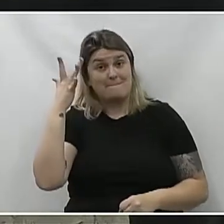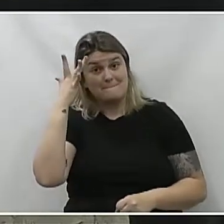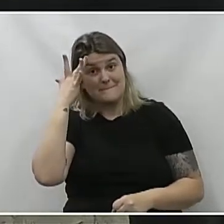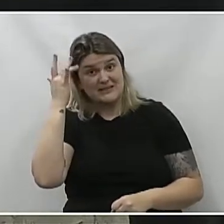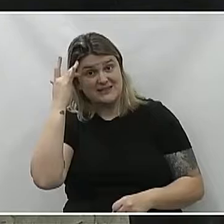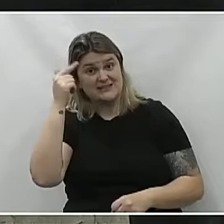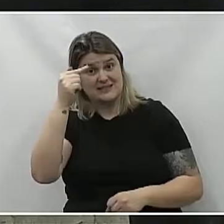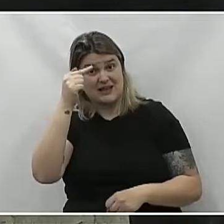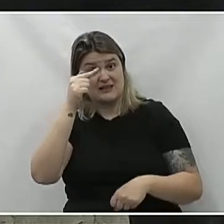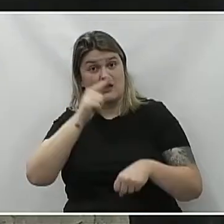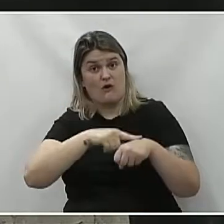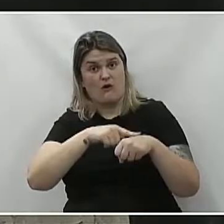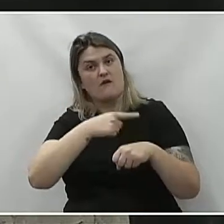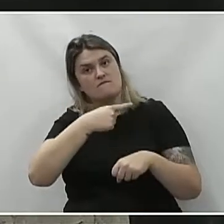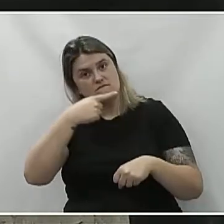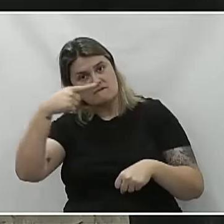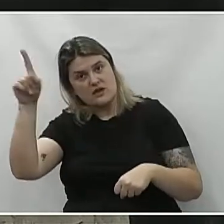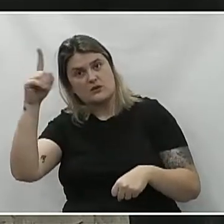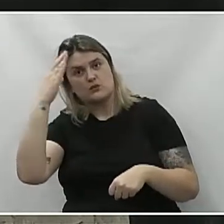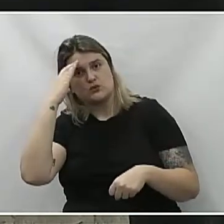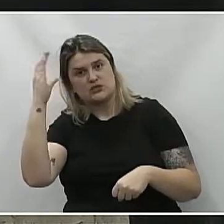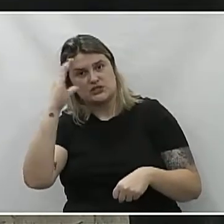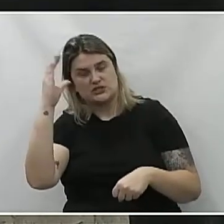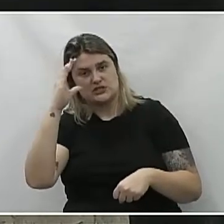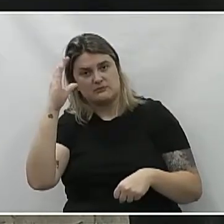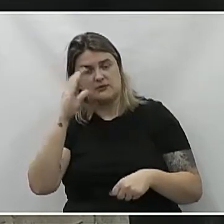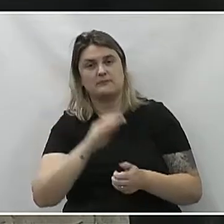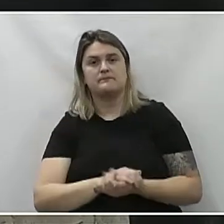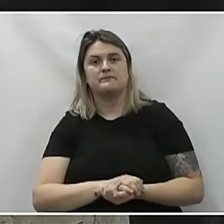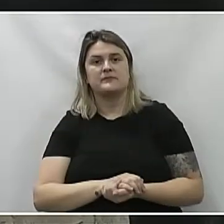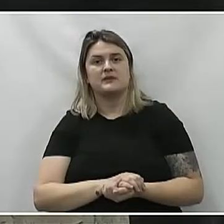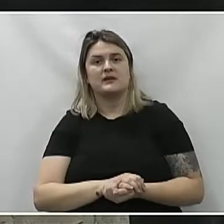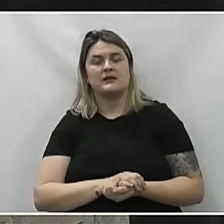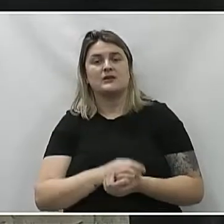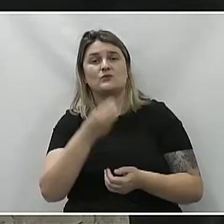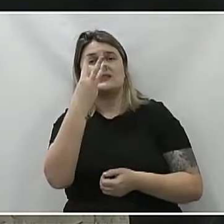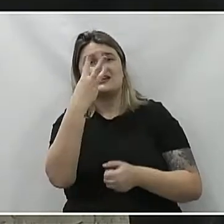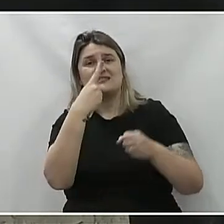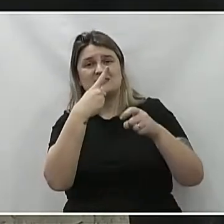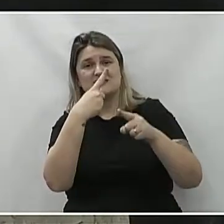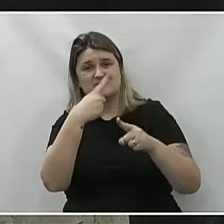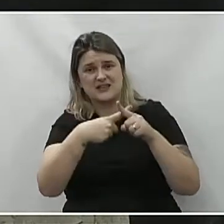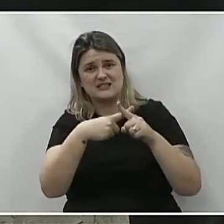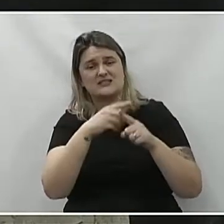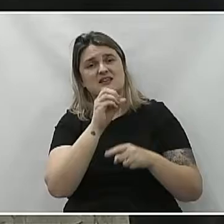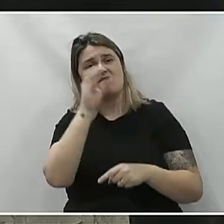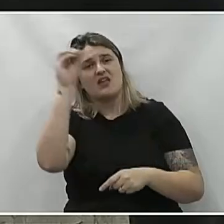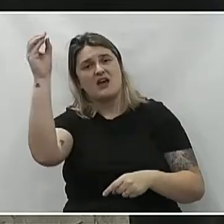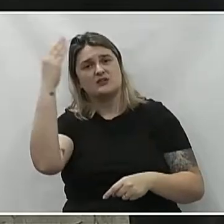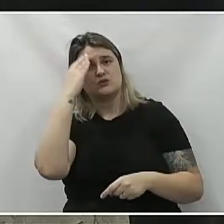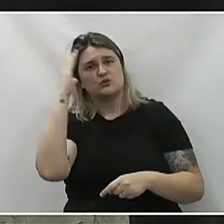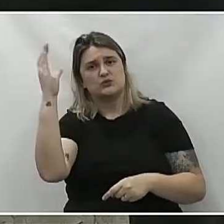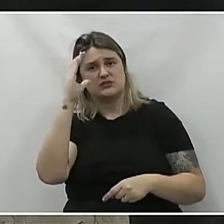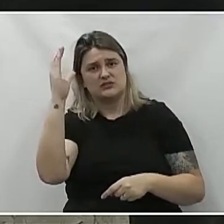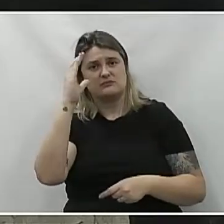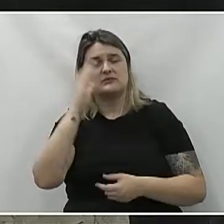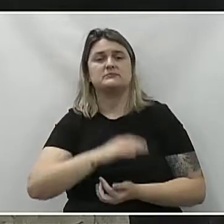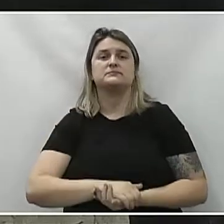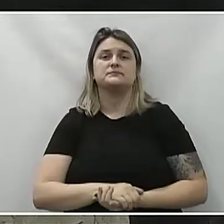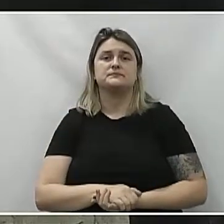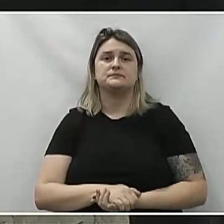e 7 horas de volta para Curitiba. Durante o mês são 3 viagens no mês, nesse trajeto de União a